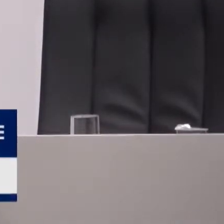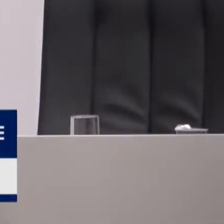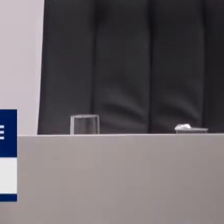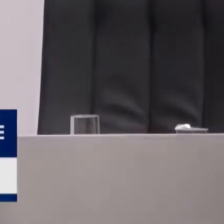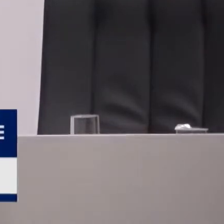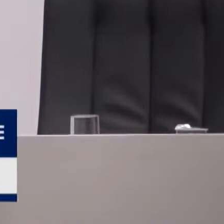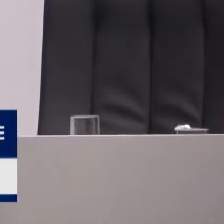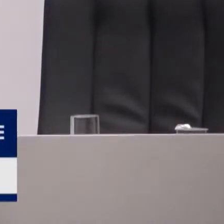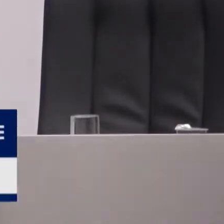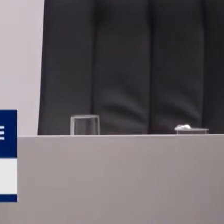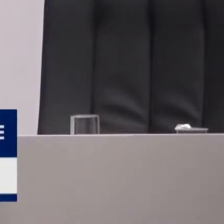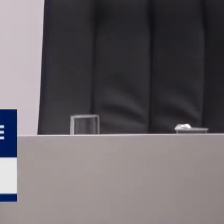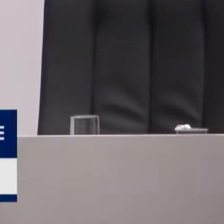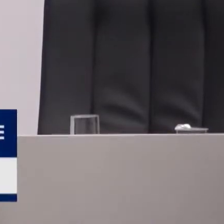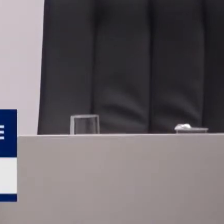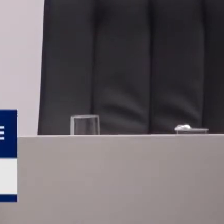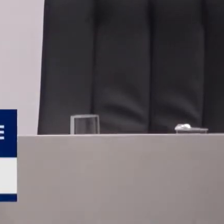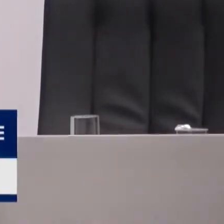jardim,